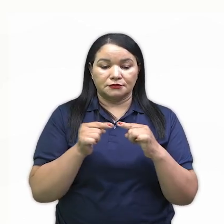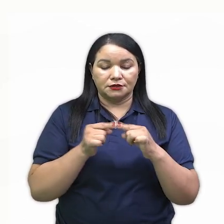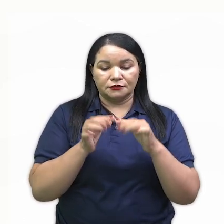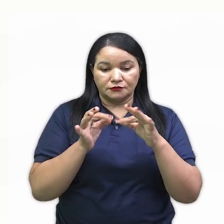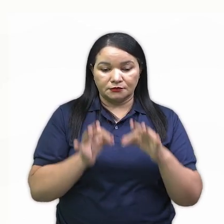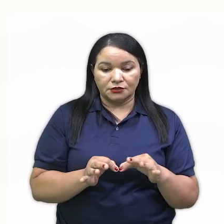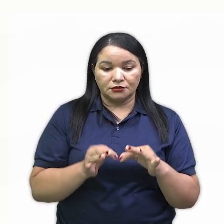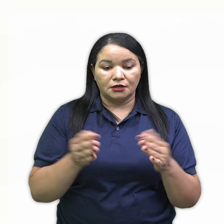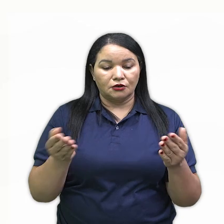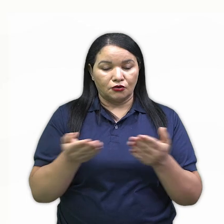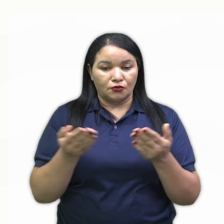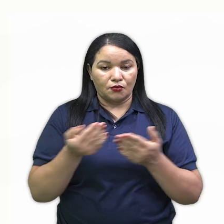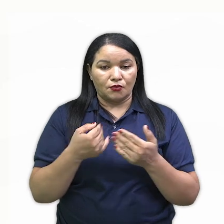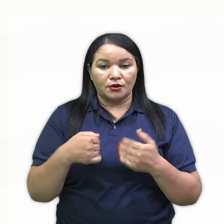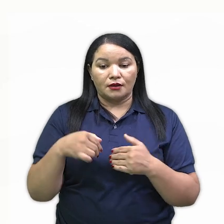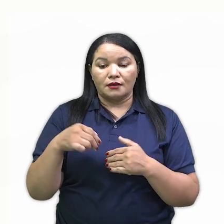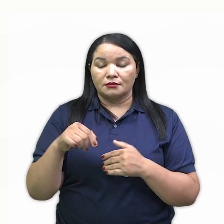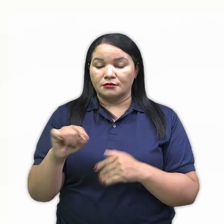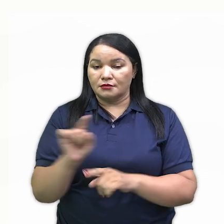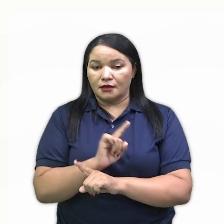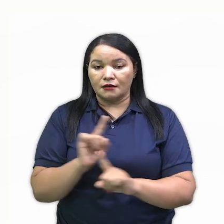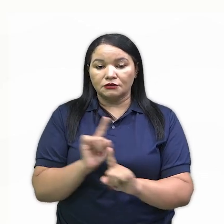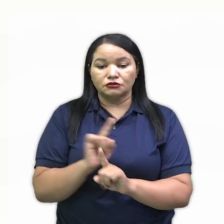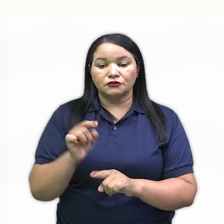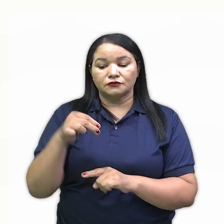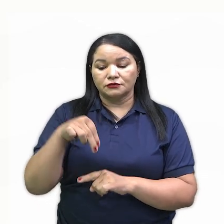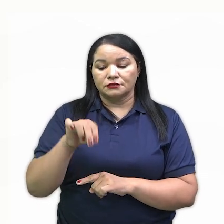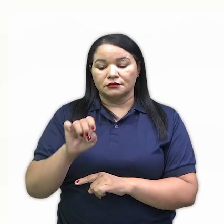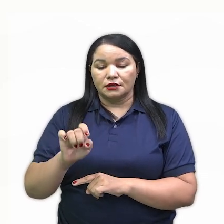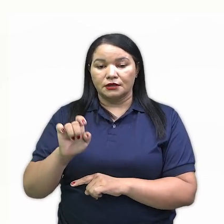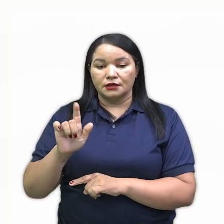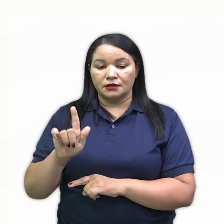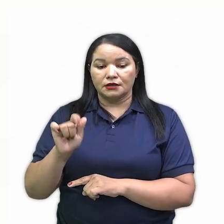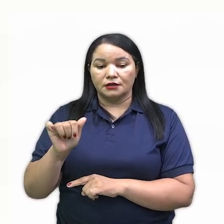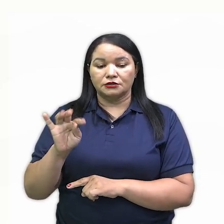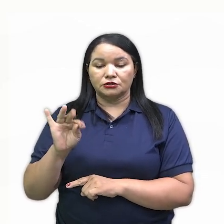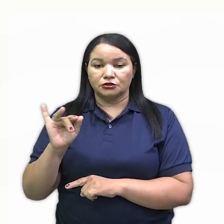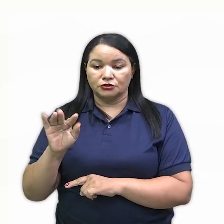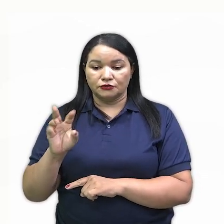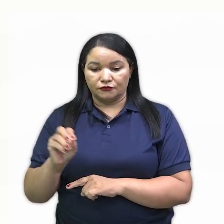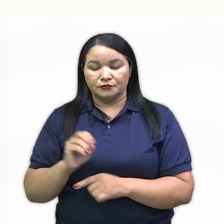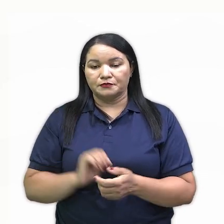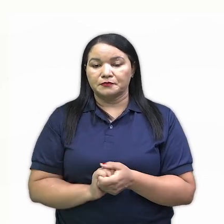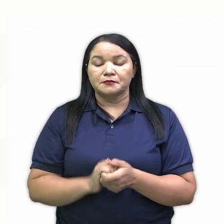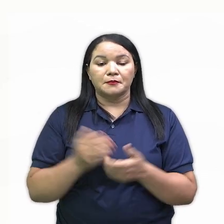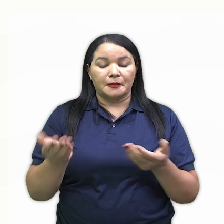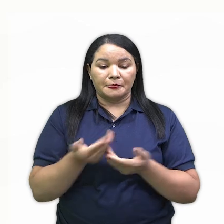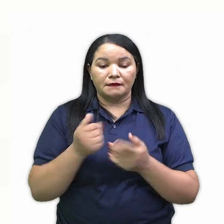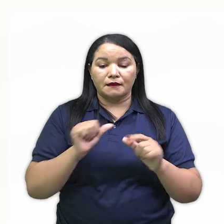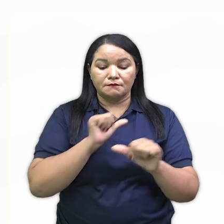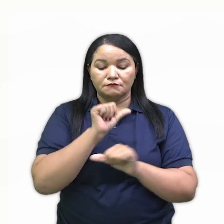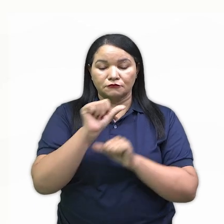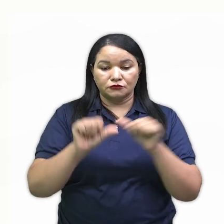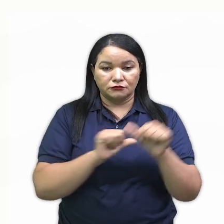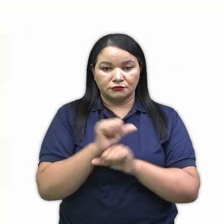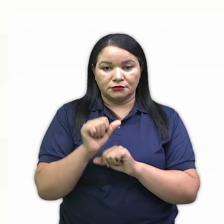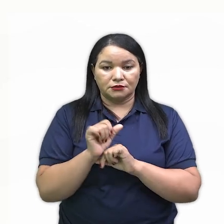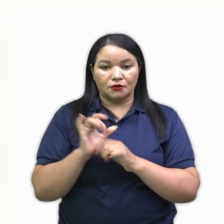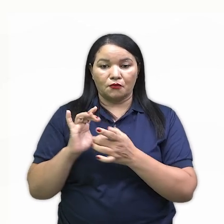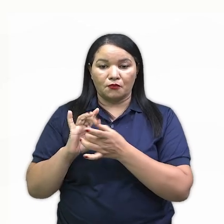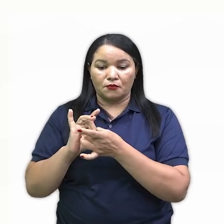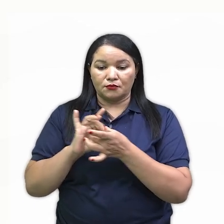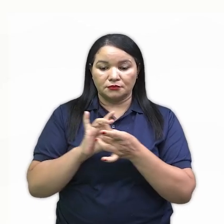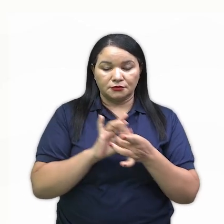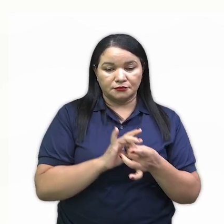continuous negative form. Negative form. Agora eu vou mudar aí o contexto. Se naquela eu estou falando